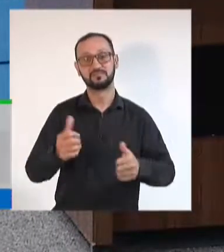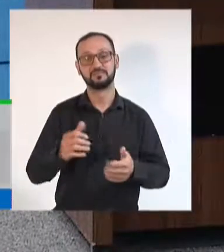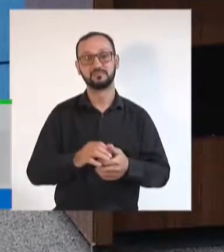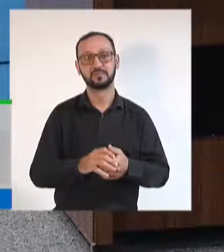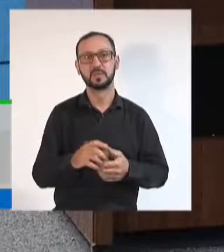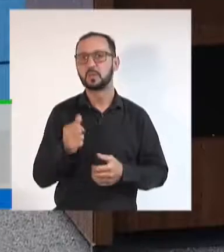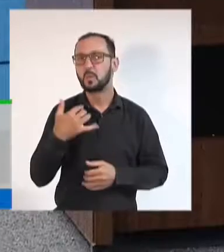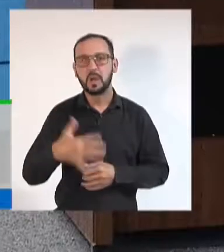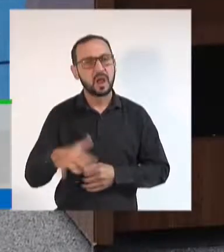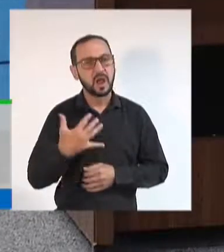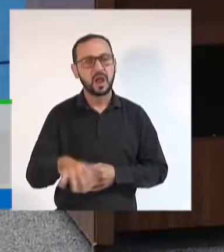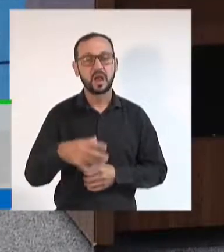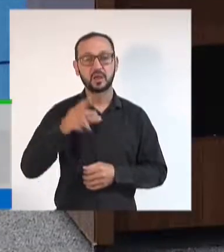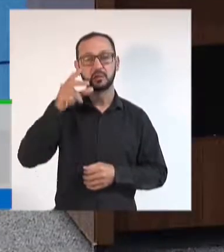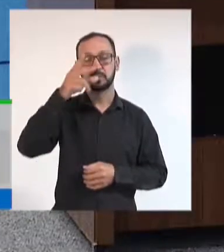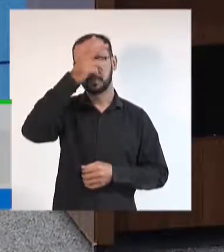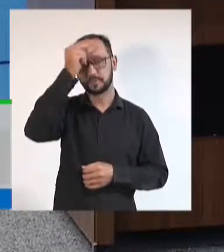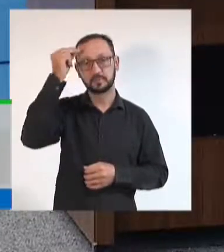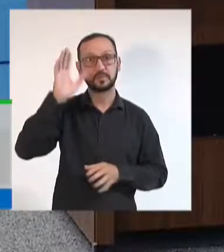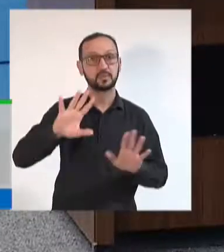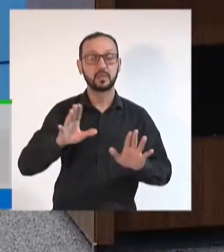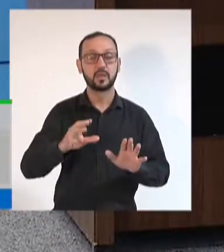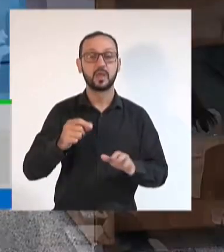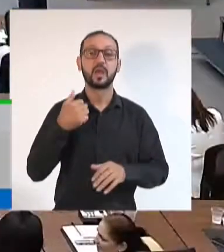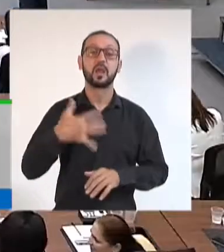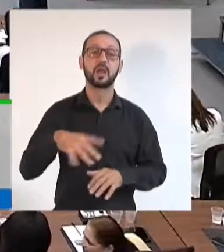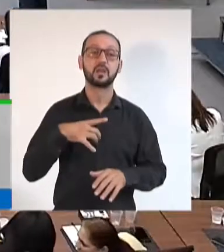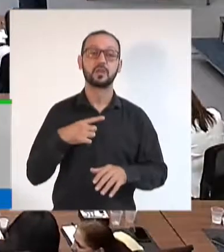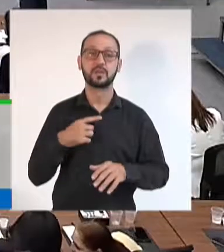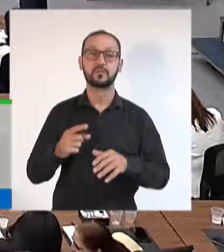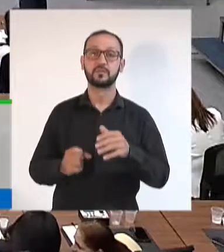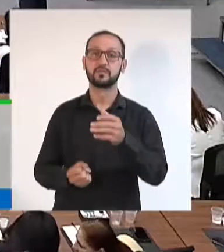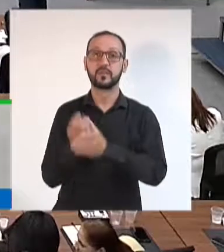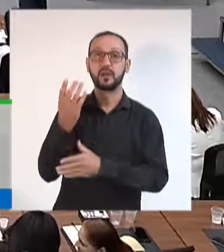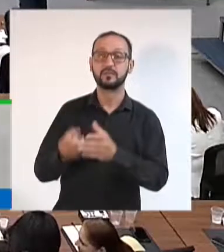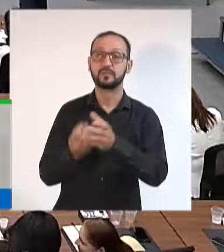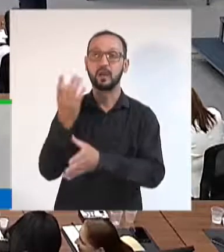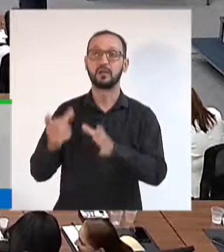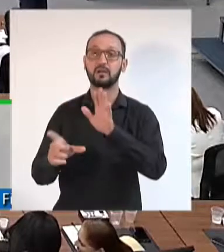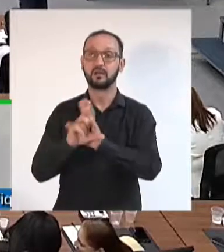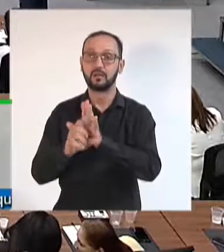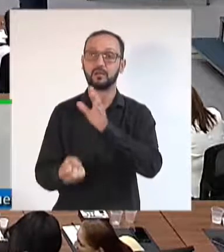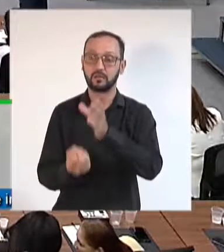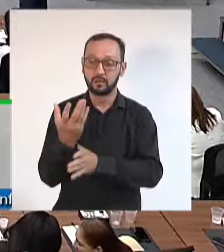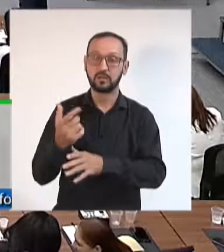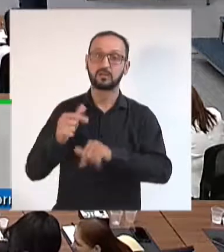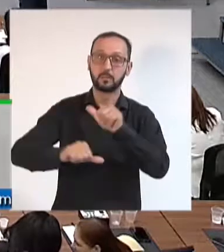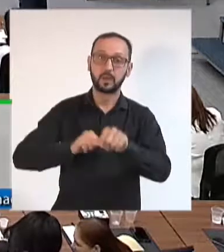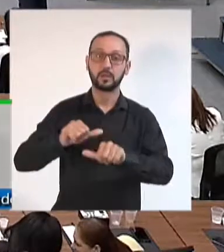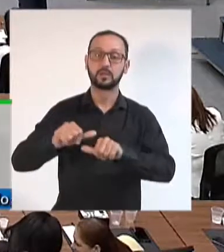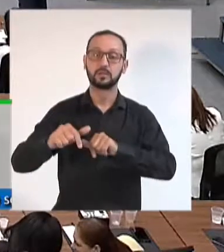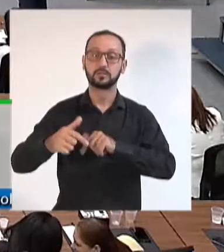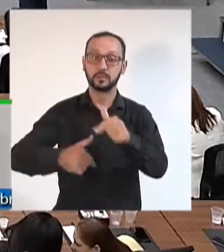sai caro para o município. Sai mais caro eu ficar refazendo,